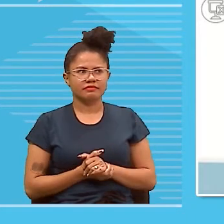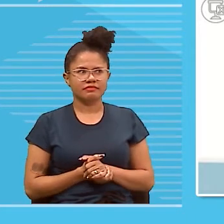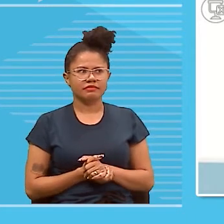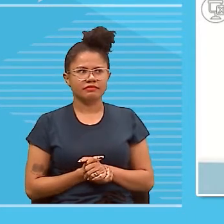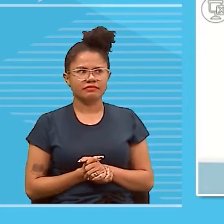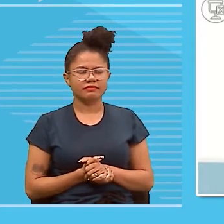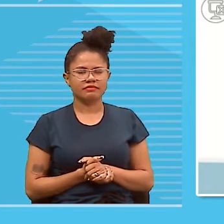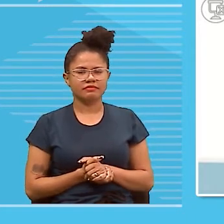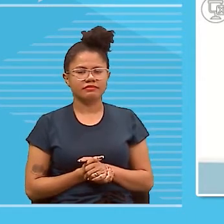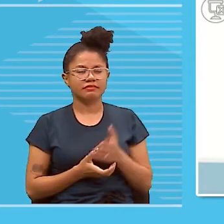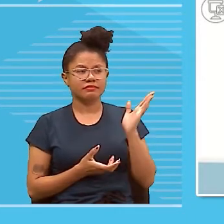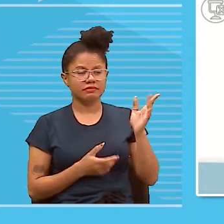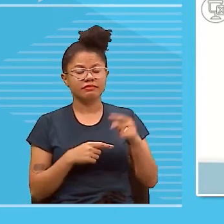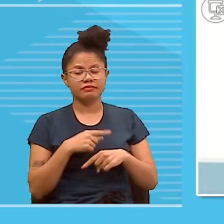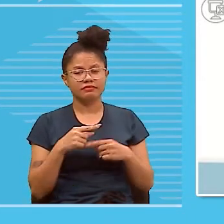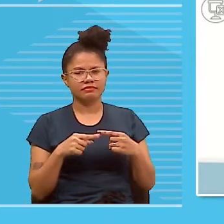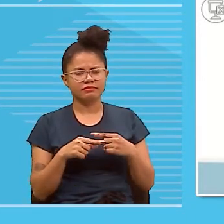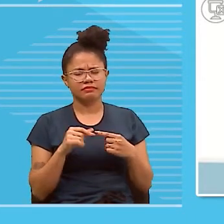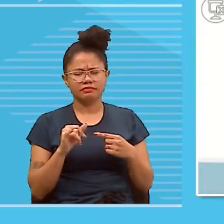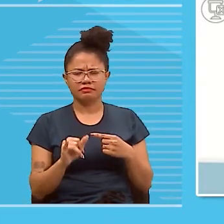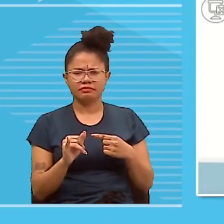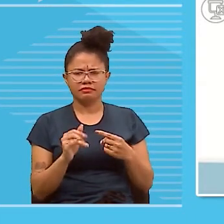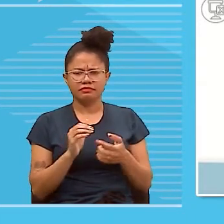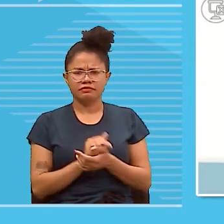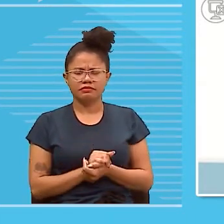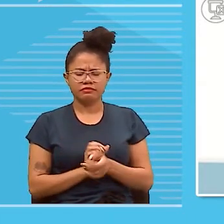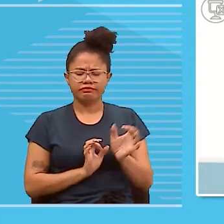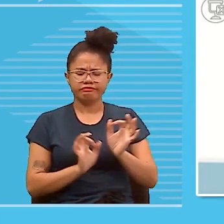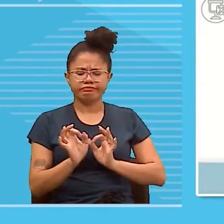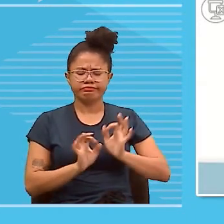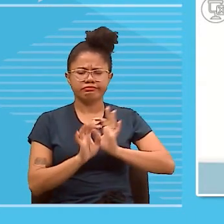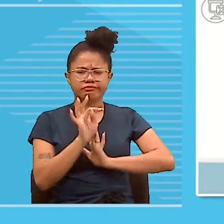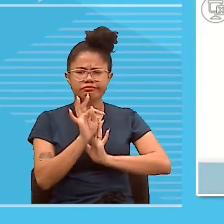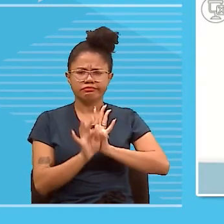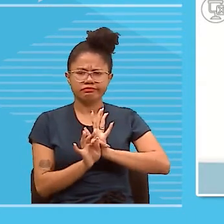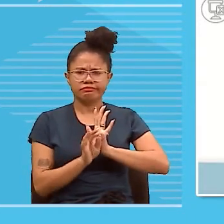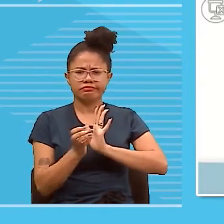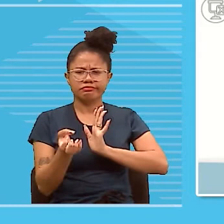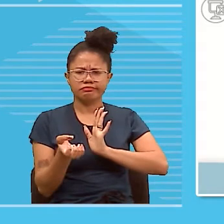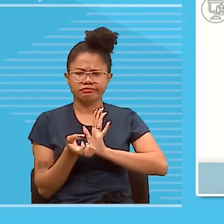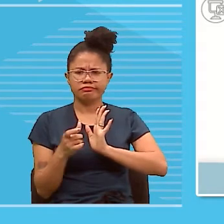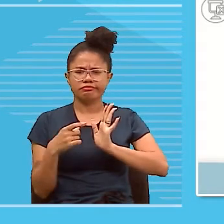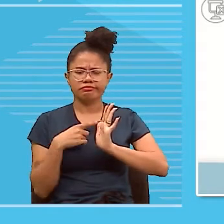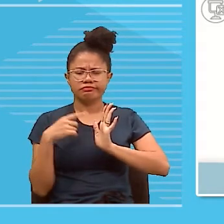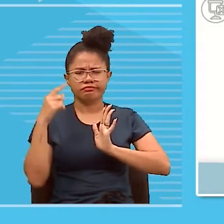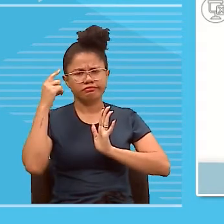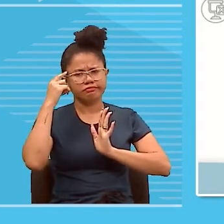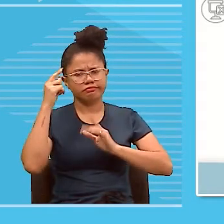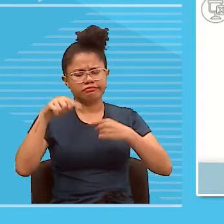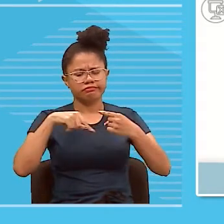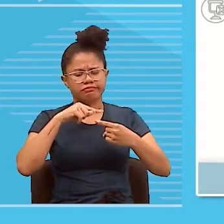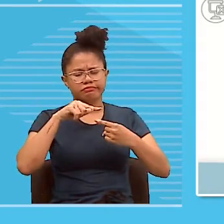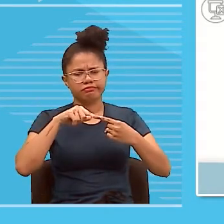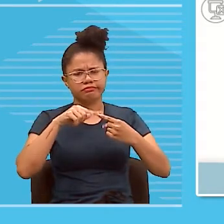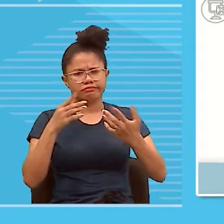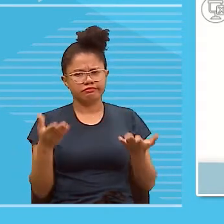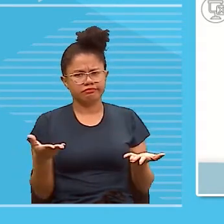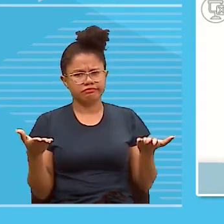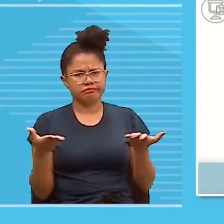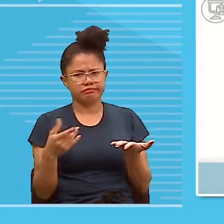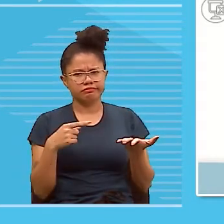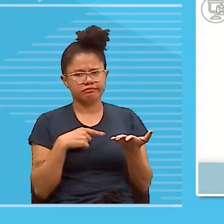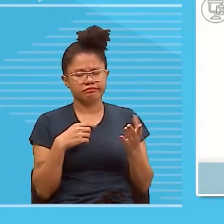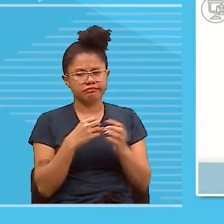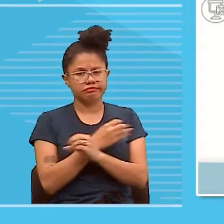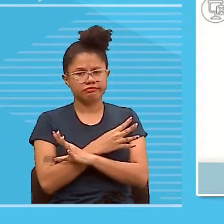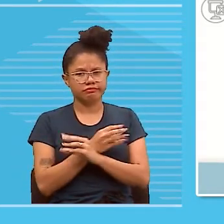então se eu estou Produzindo um texto quero dar a ideia de finalidade aí eu coloco uma